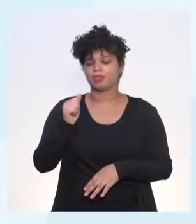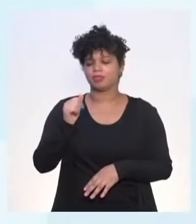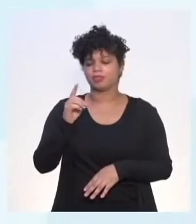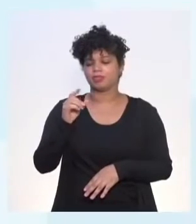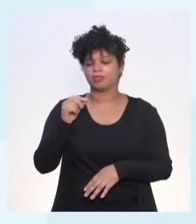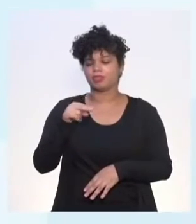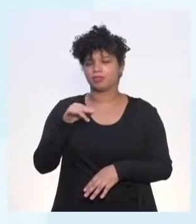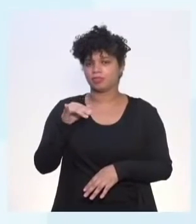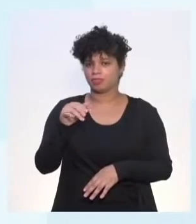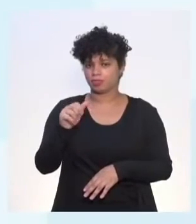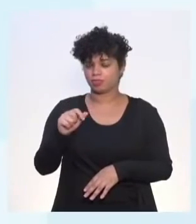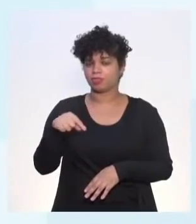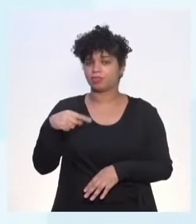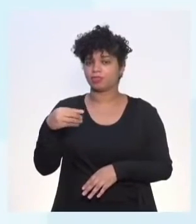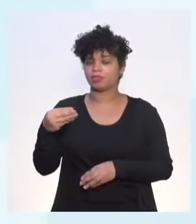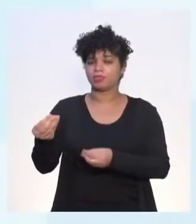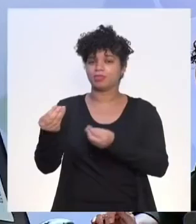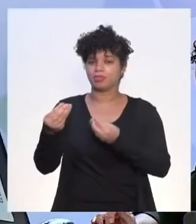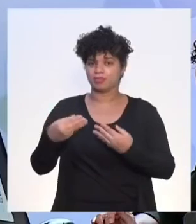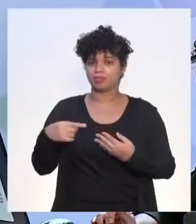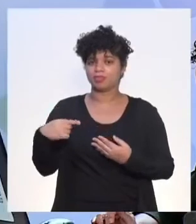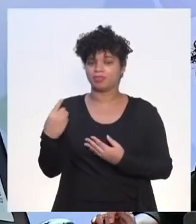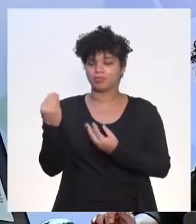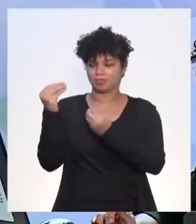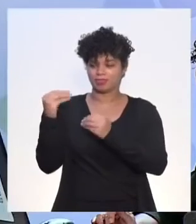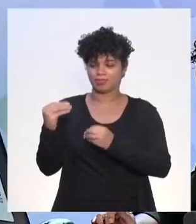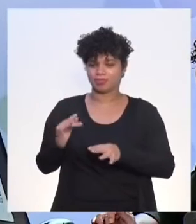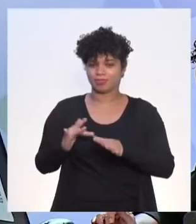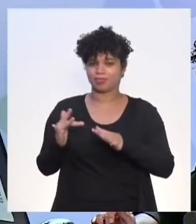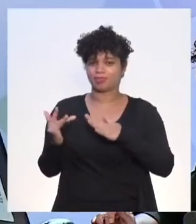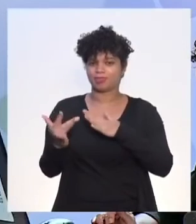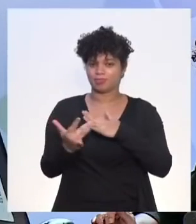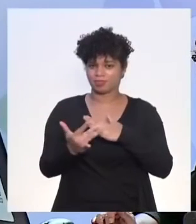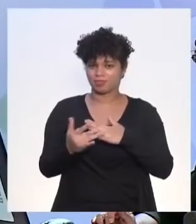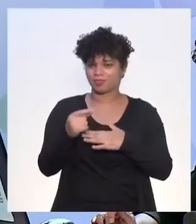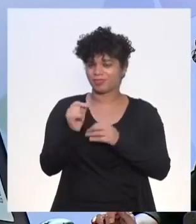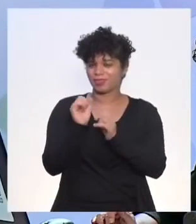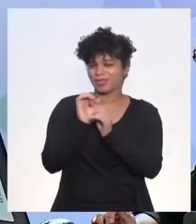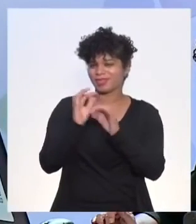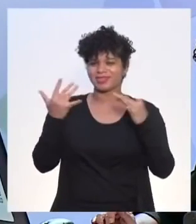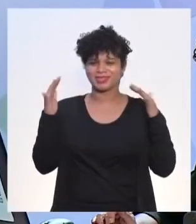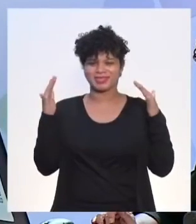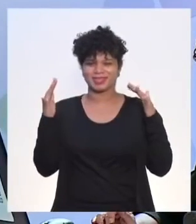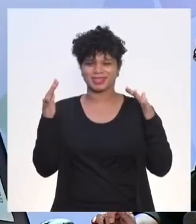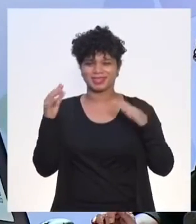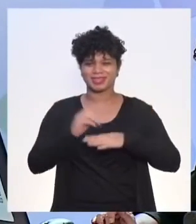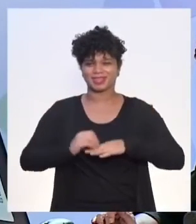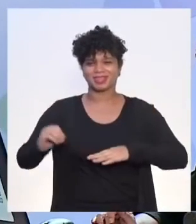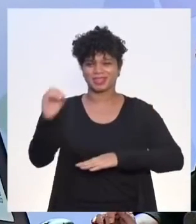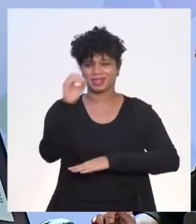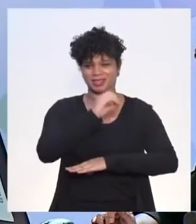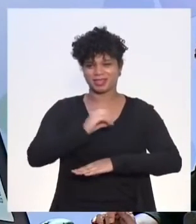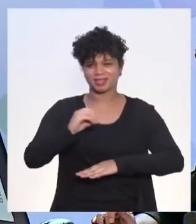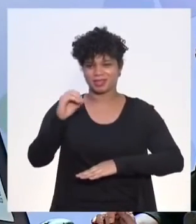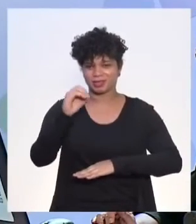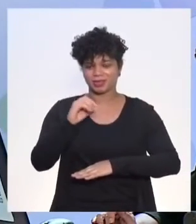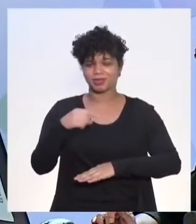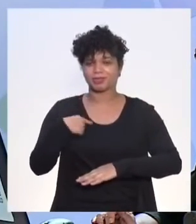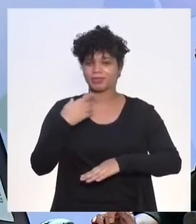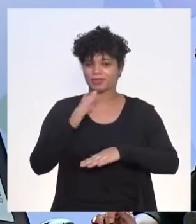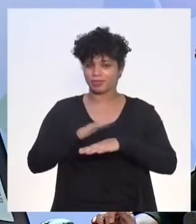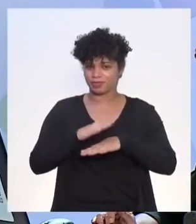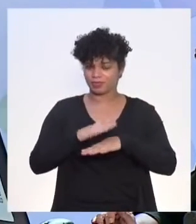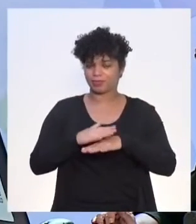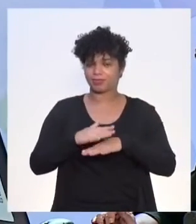nós possamos publicar aí o seu trabalho, para que você possa brilhar nas telas do CMSP. Nós produzimos